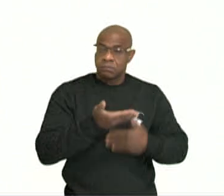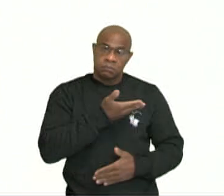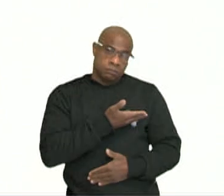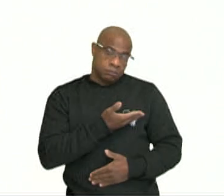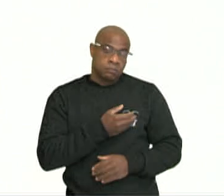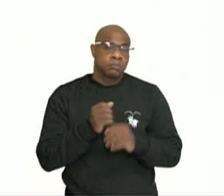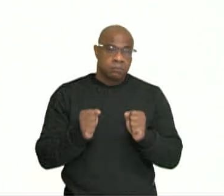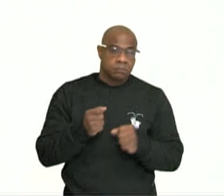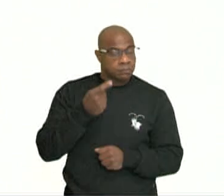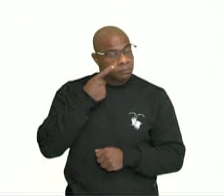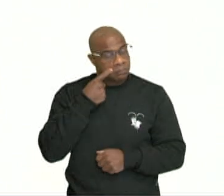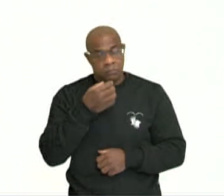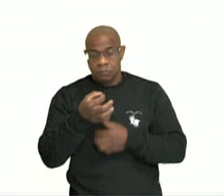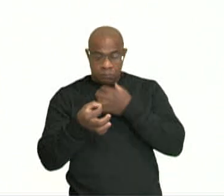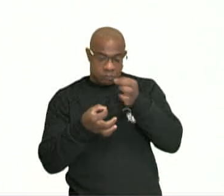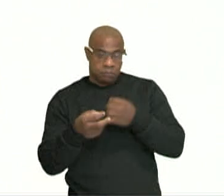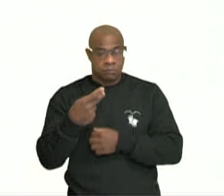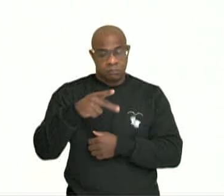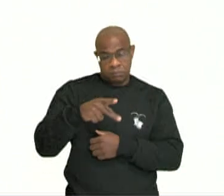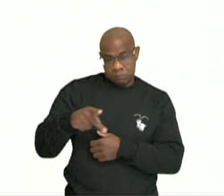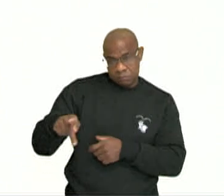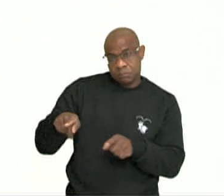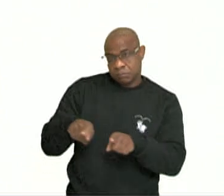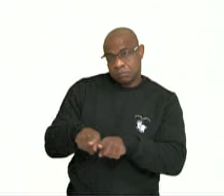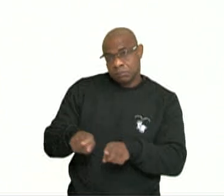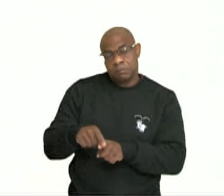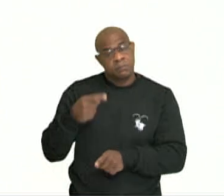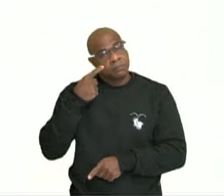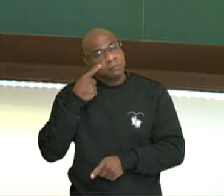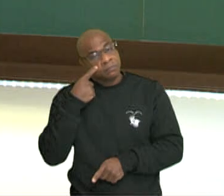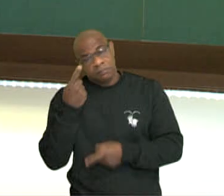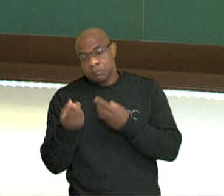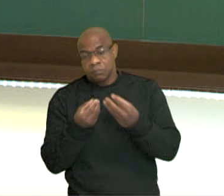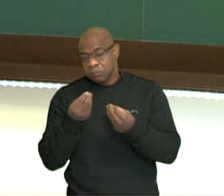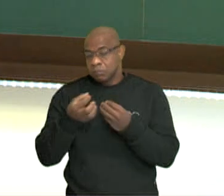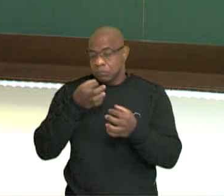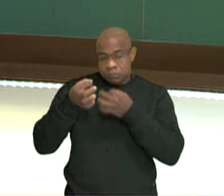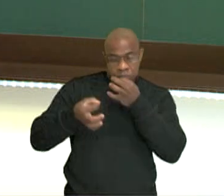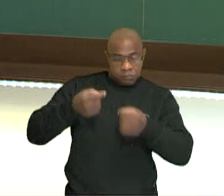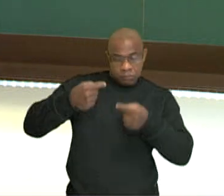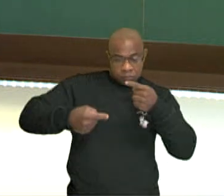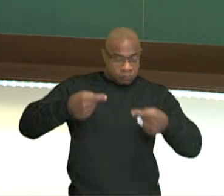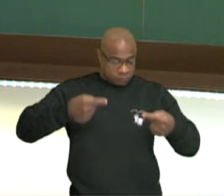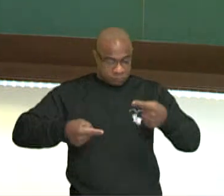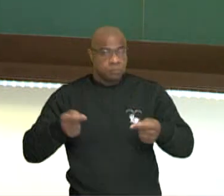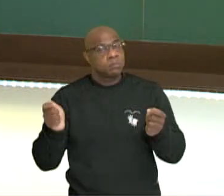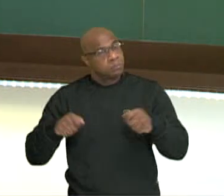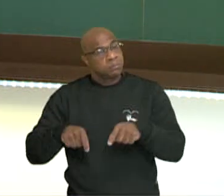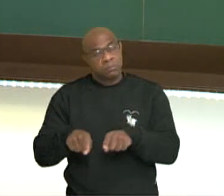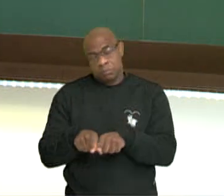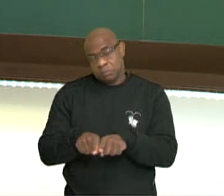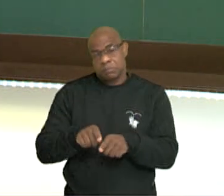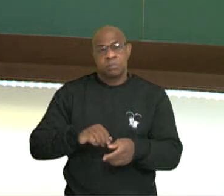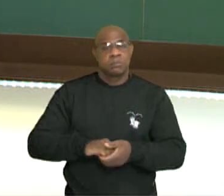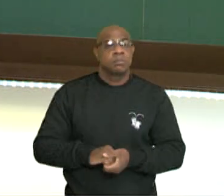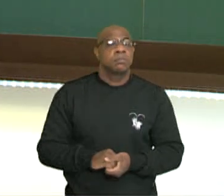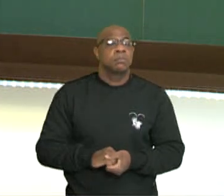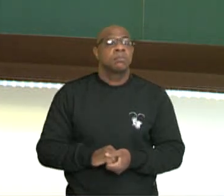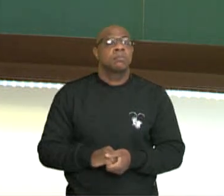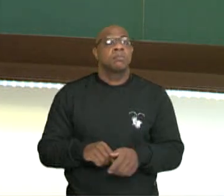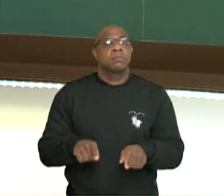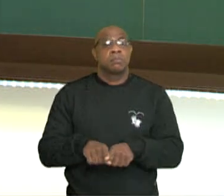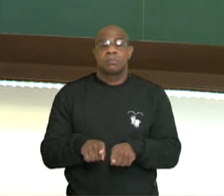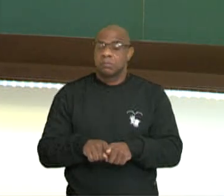ler a opinião deles, ouvir o que eles acham das tuas, né? Usa a tua rede de mensagens aí, conversa com os colegas. E seguindo